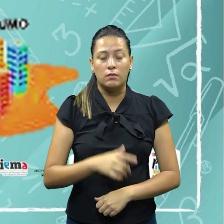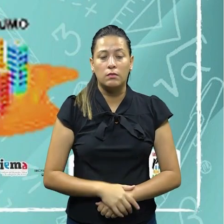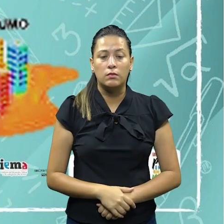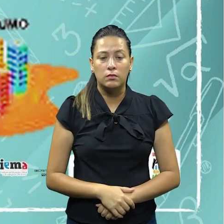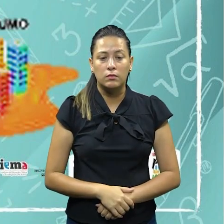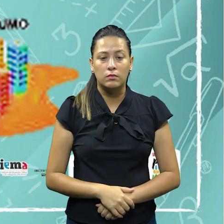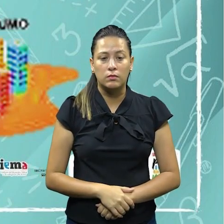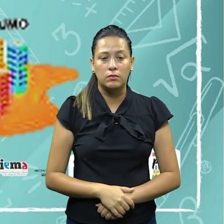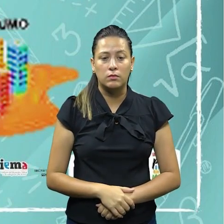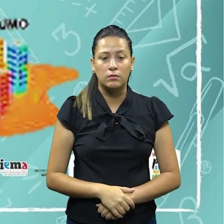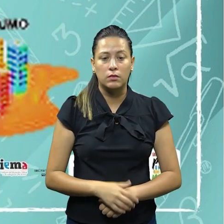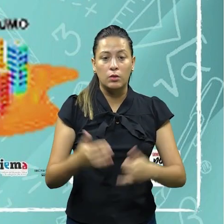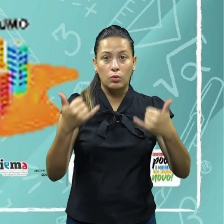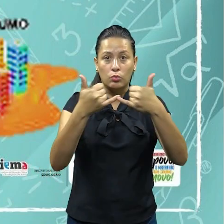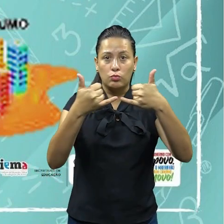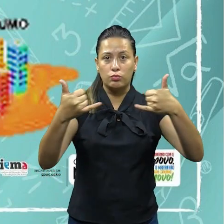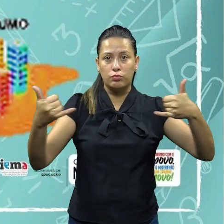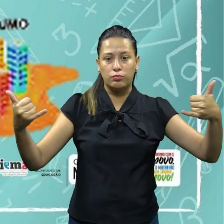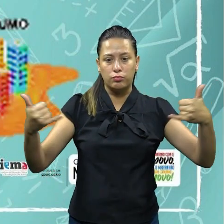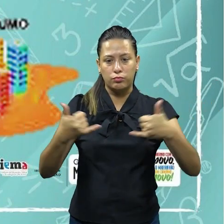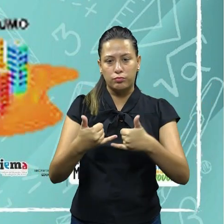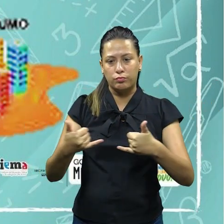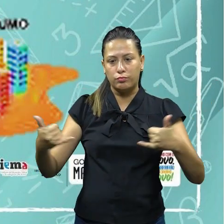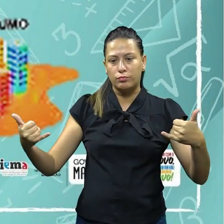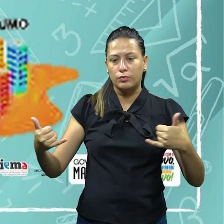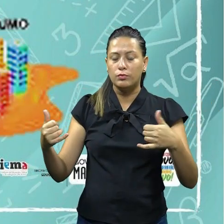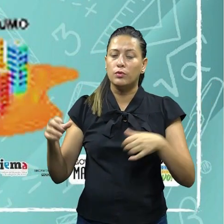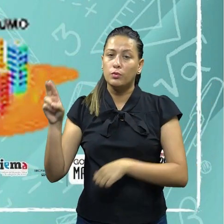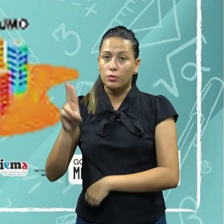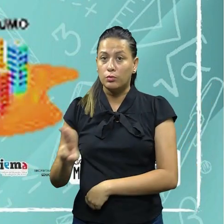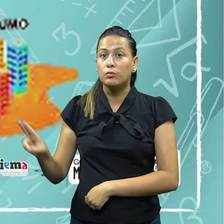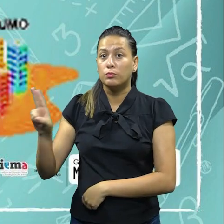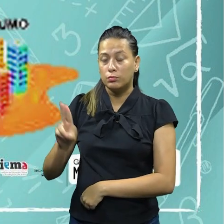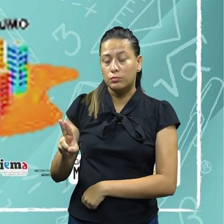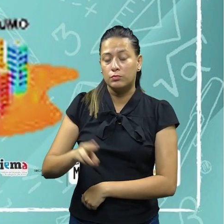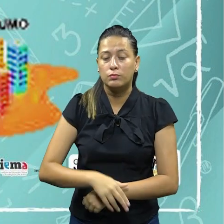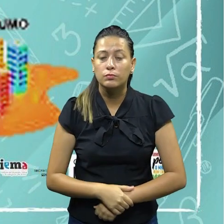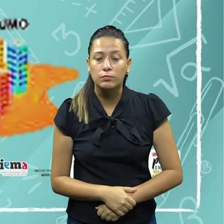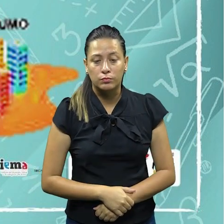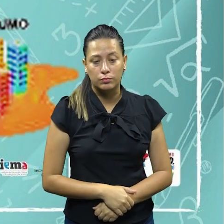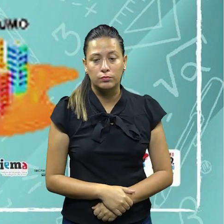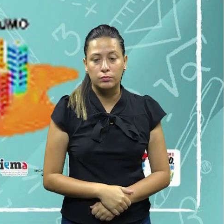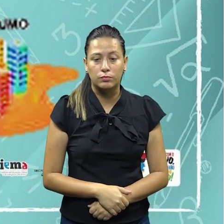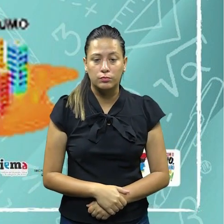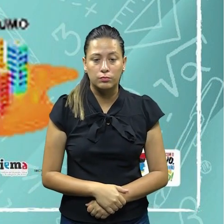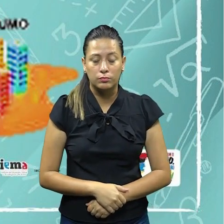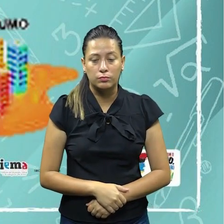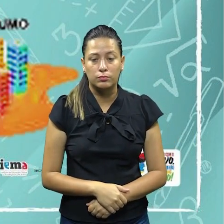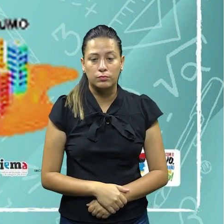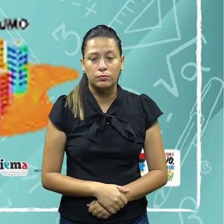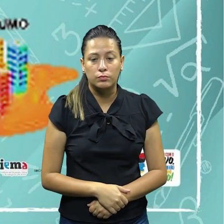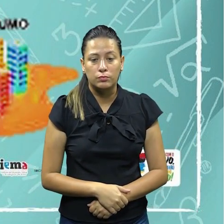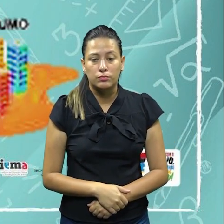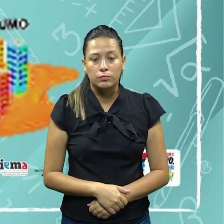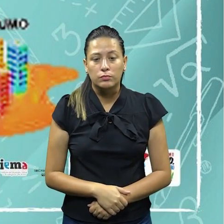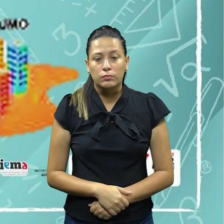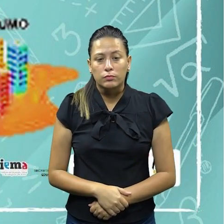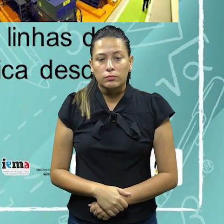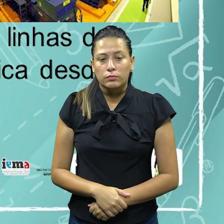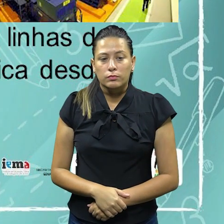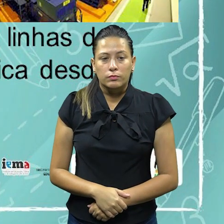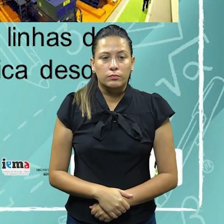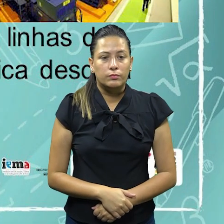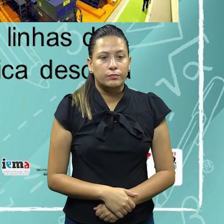a distribuição e o consumo, que é o final, o estágio final da energia